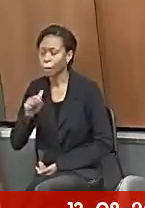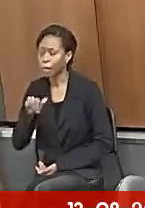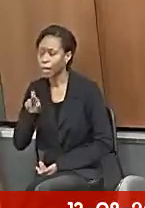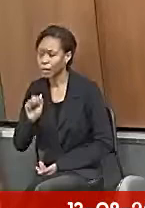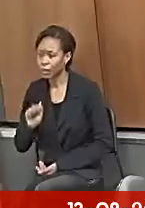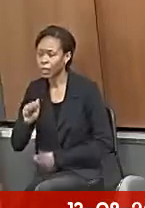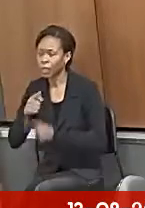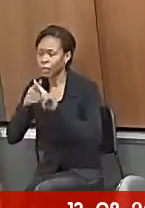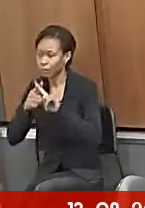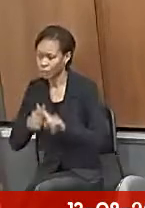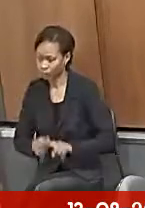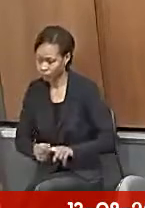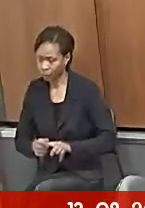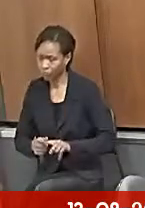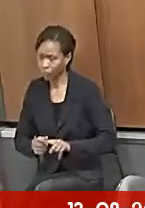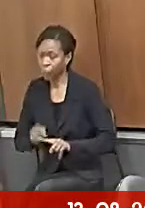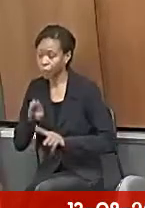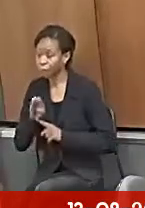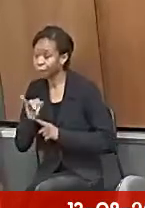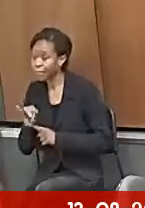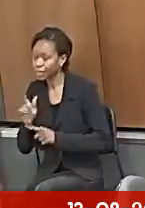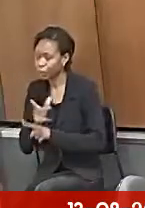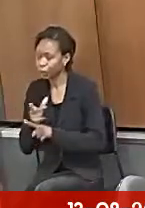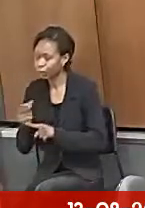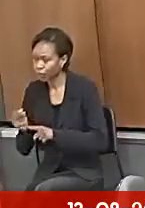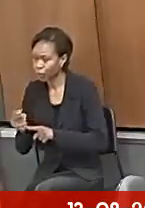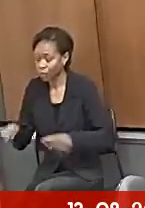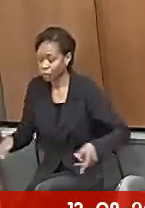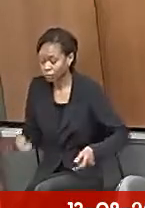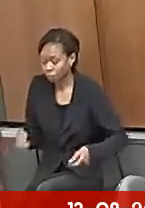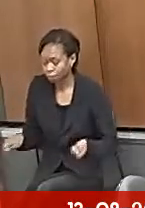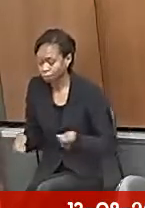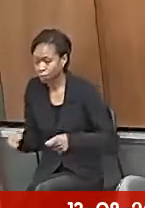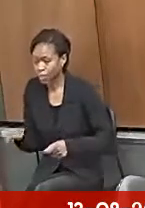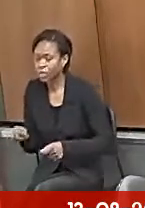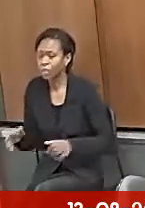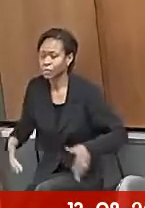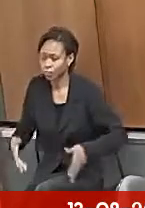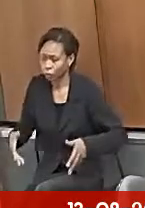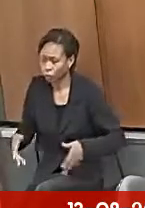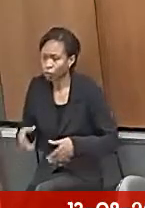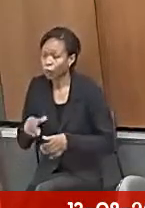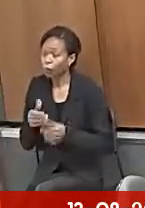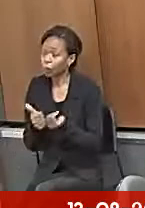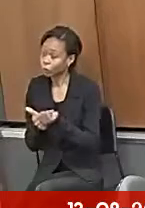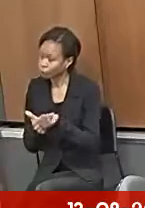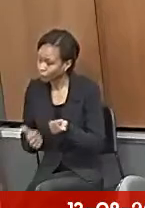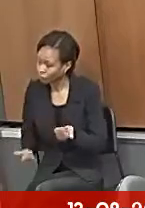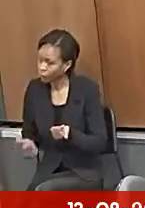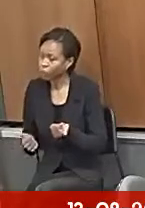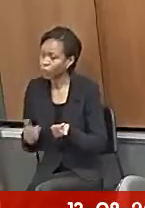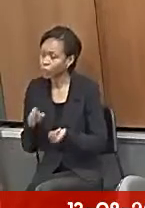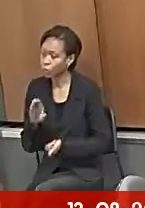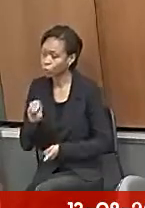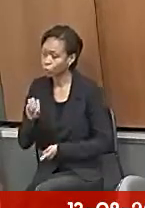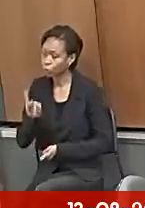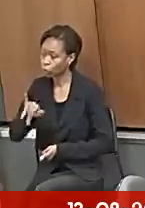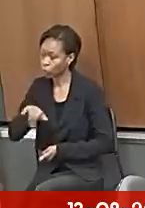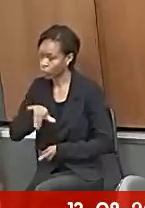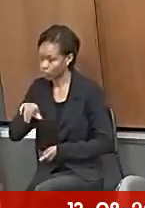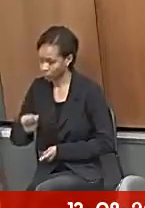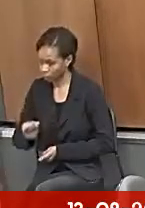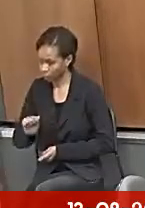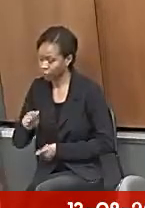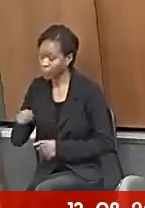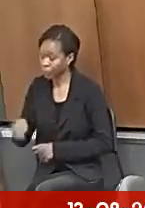das federações de tênis em cadeira de rodas vice-campeão nas simples e duplas também no tijuca tênis copa